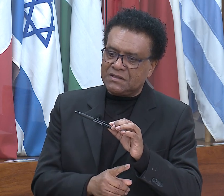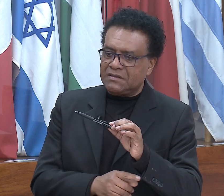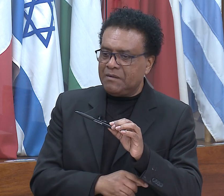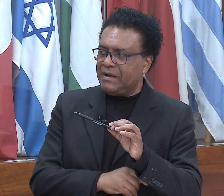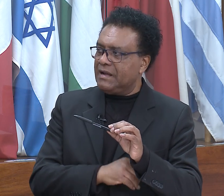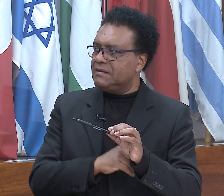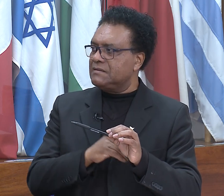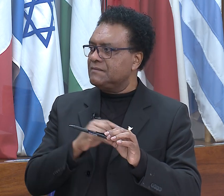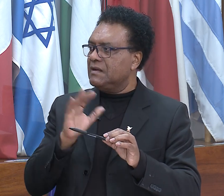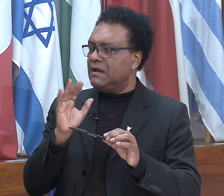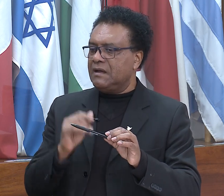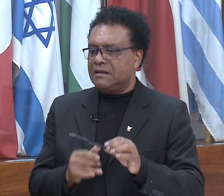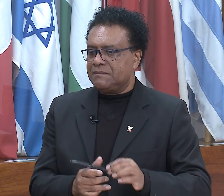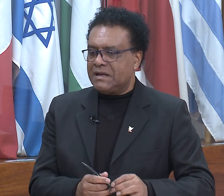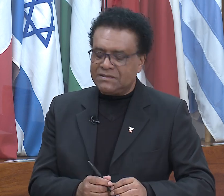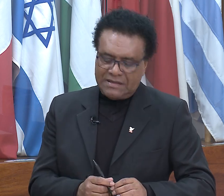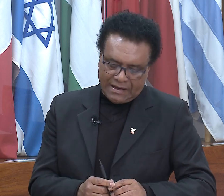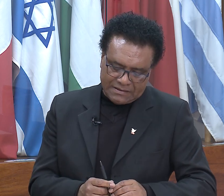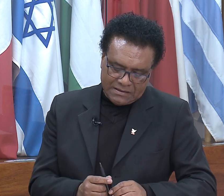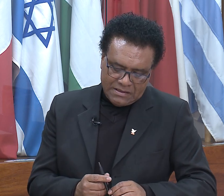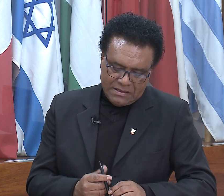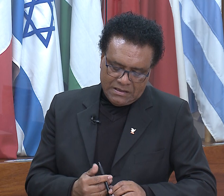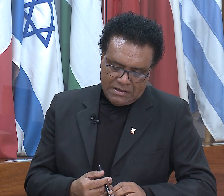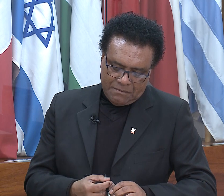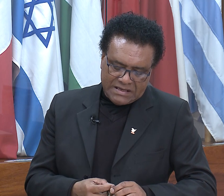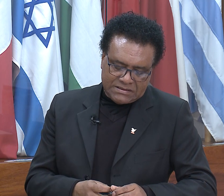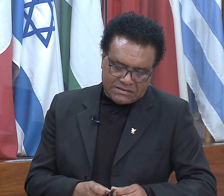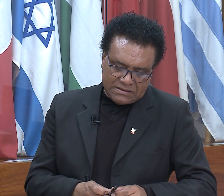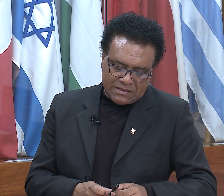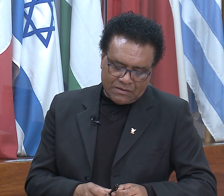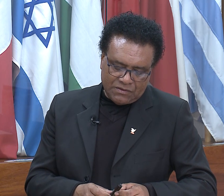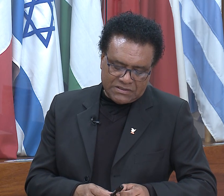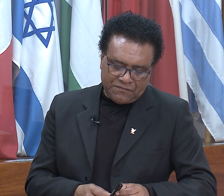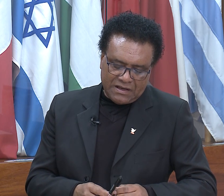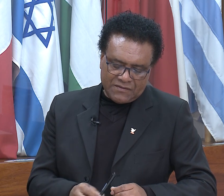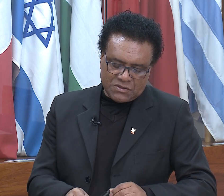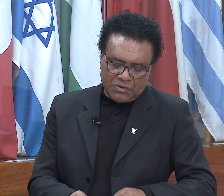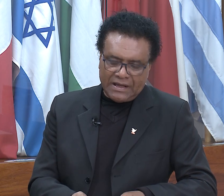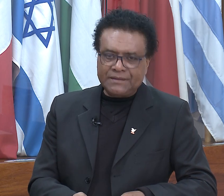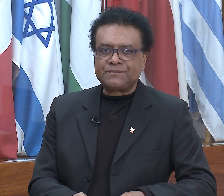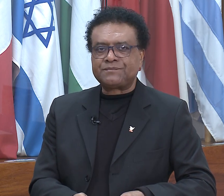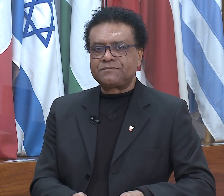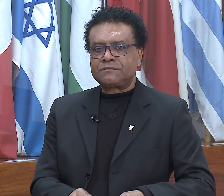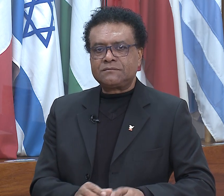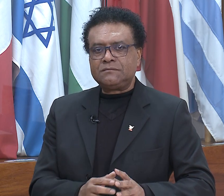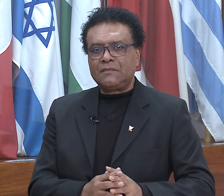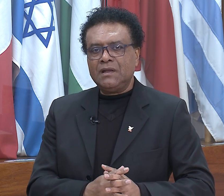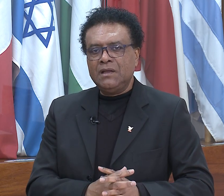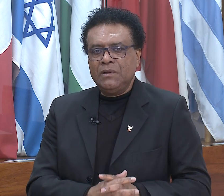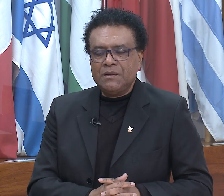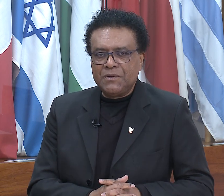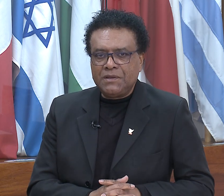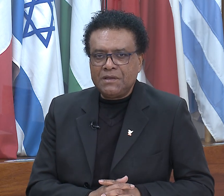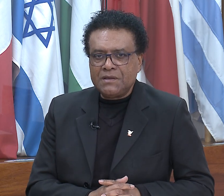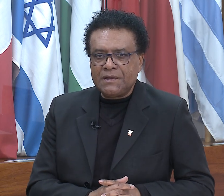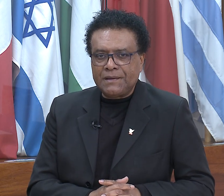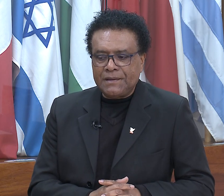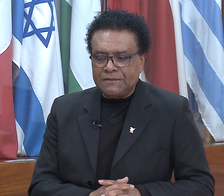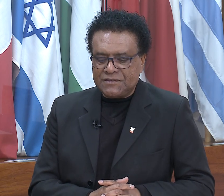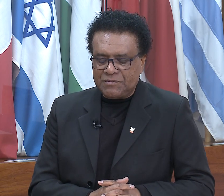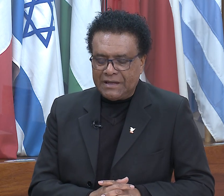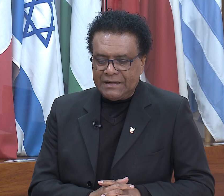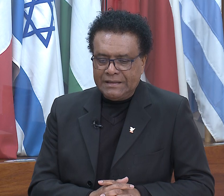para educação física está parada há mais de década mas quando você fala em vestibular Eu lembro que